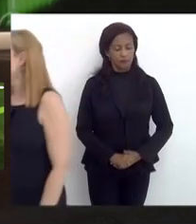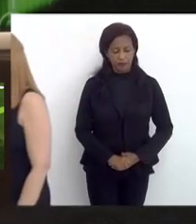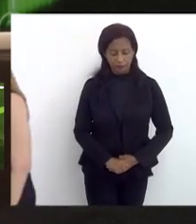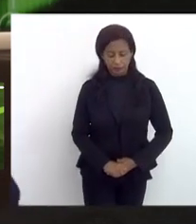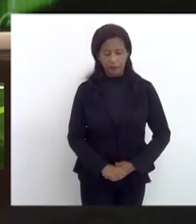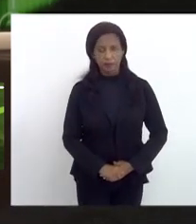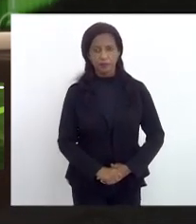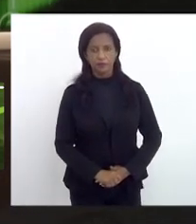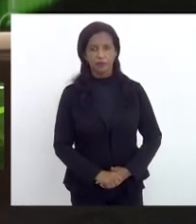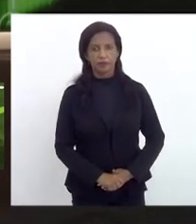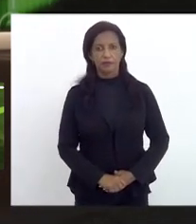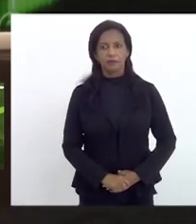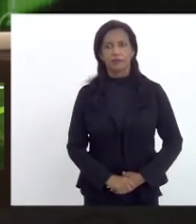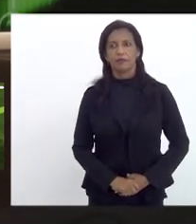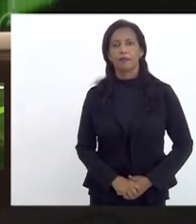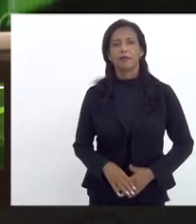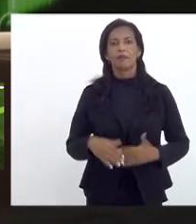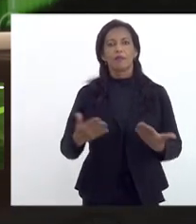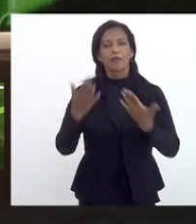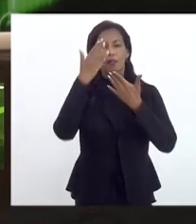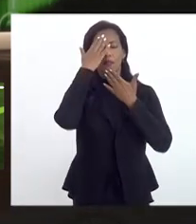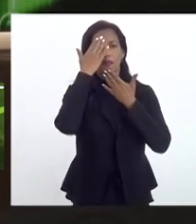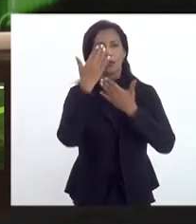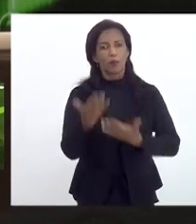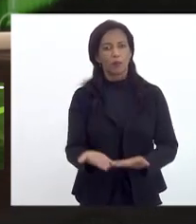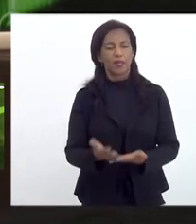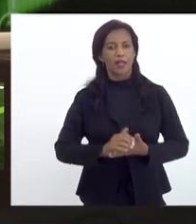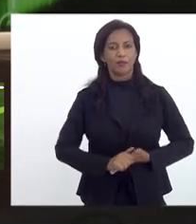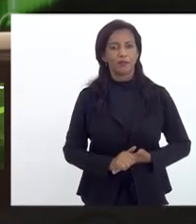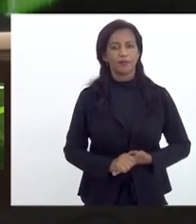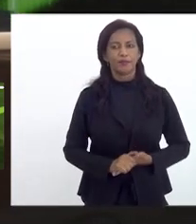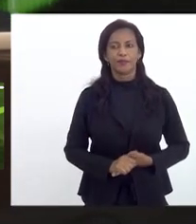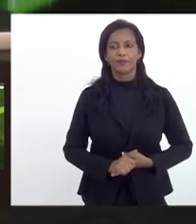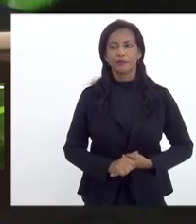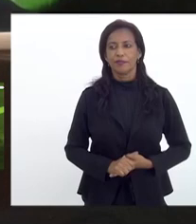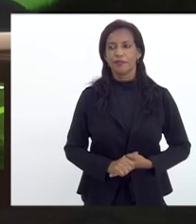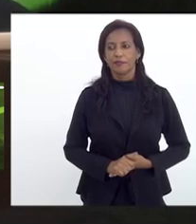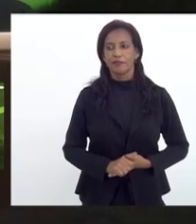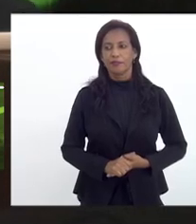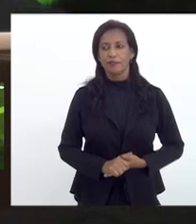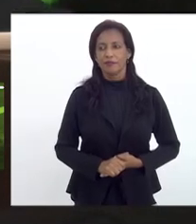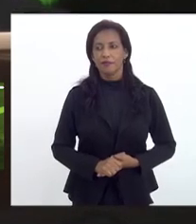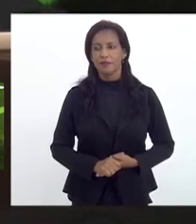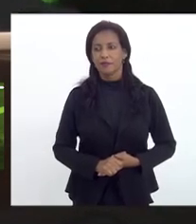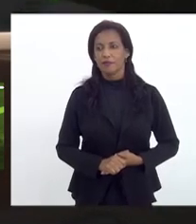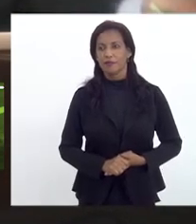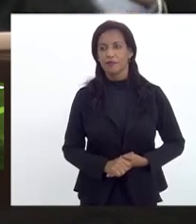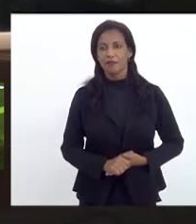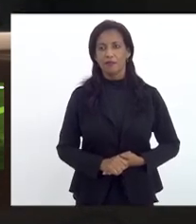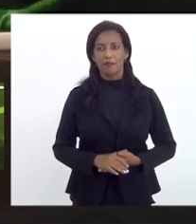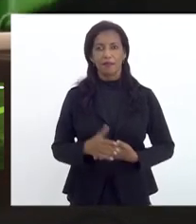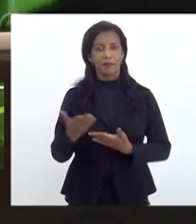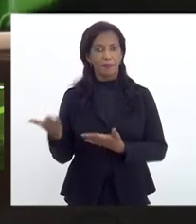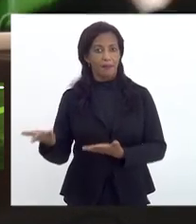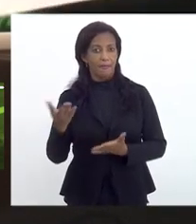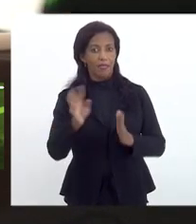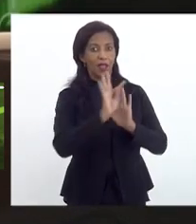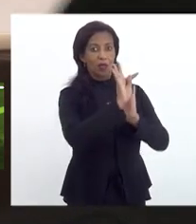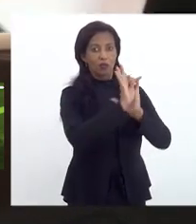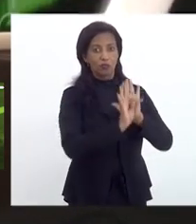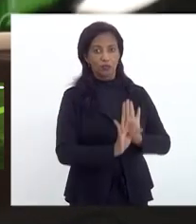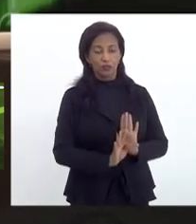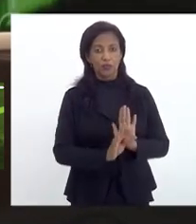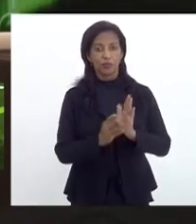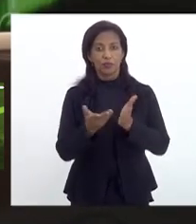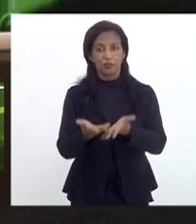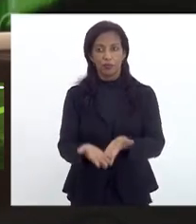Isso Então obrigado Então não é nem do Luiz Da Lucinha Então esse é o texto É aquela